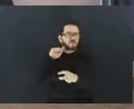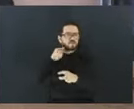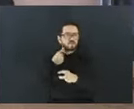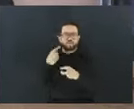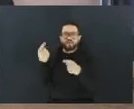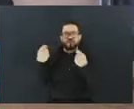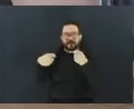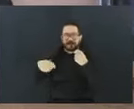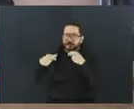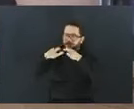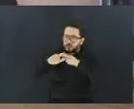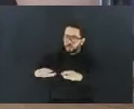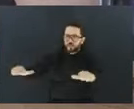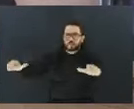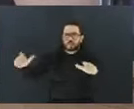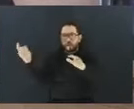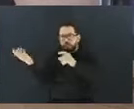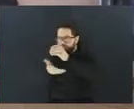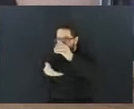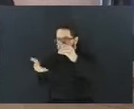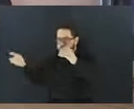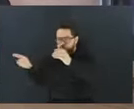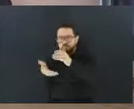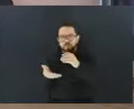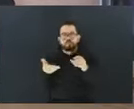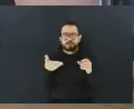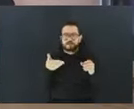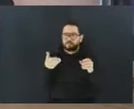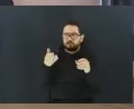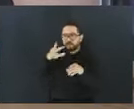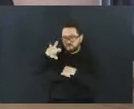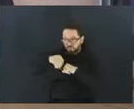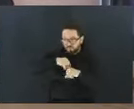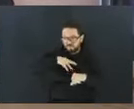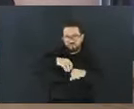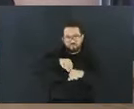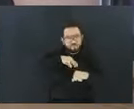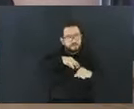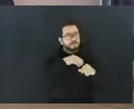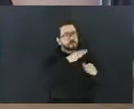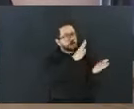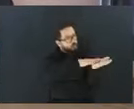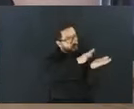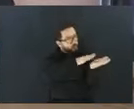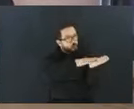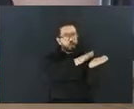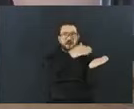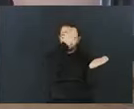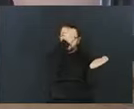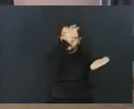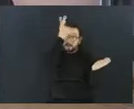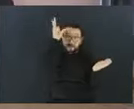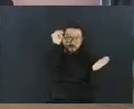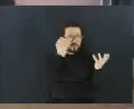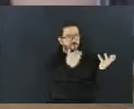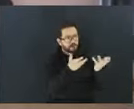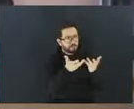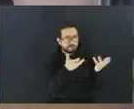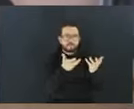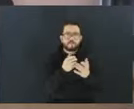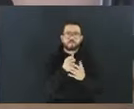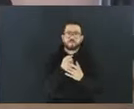né? Recebemos muito pedidos e a gente caminha e cobra a prefeitura para que se faça isso, né? Nesse aspecto, a segurança é um dever,